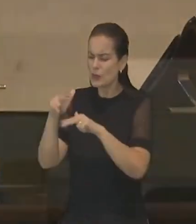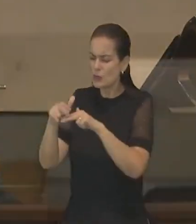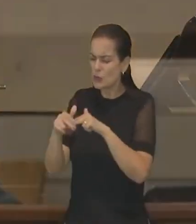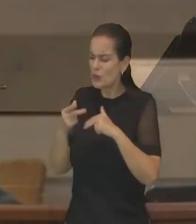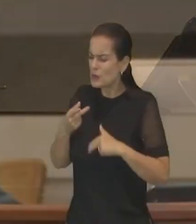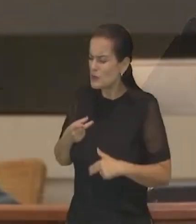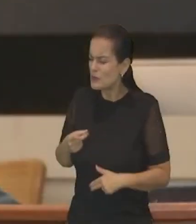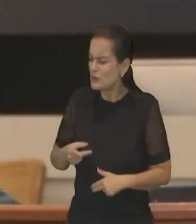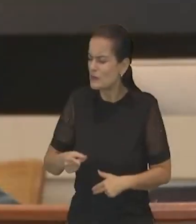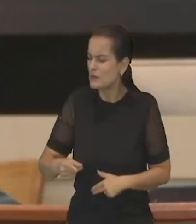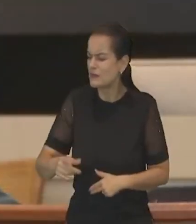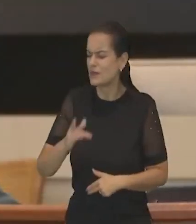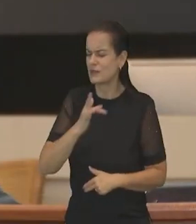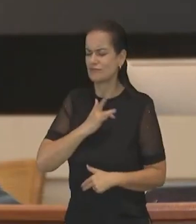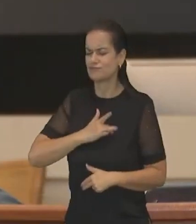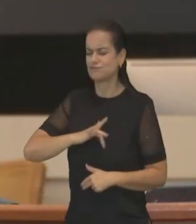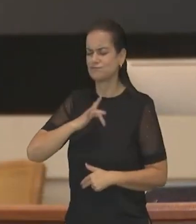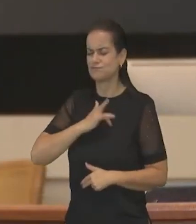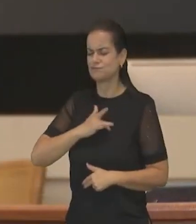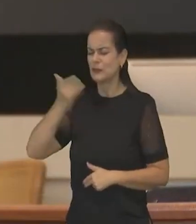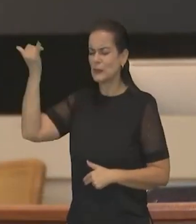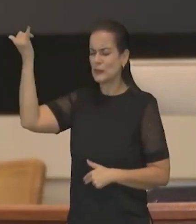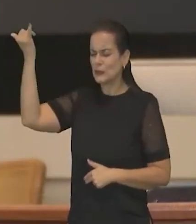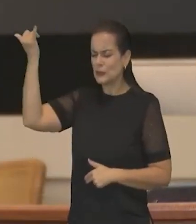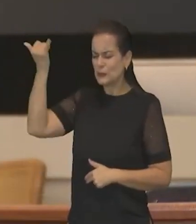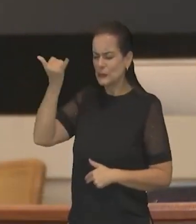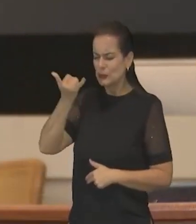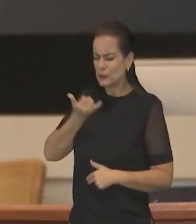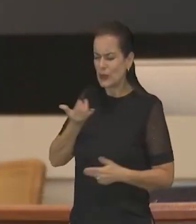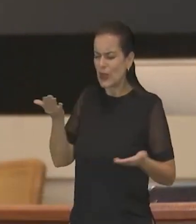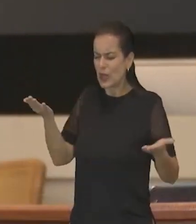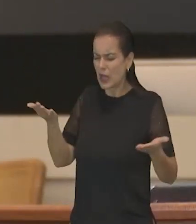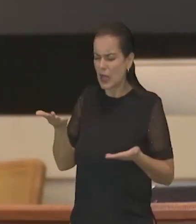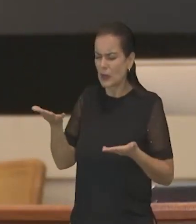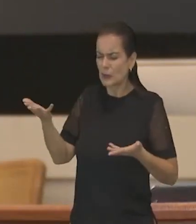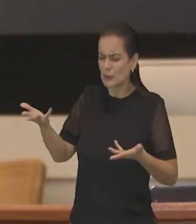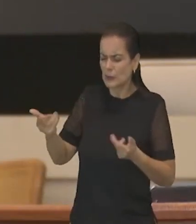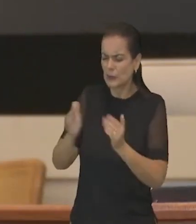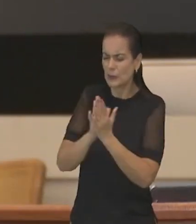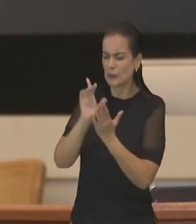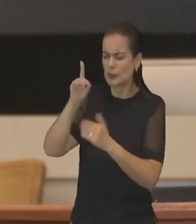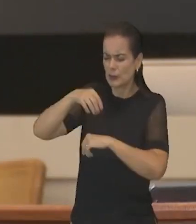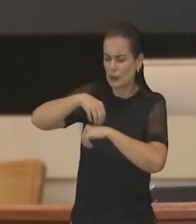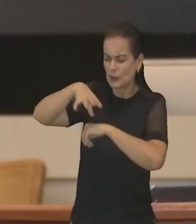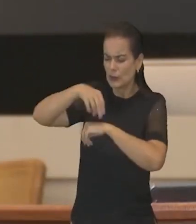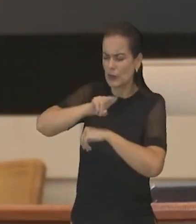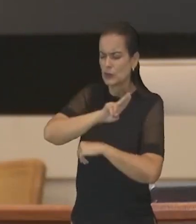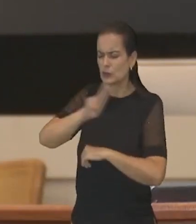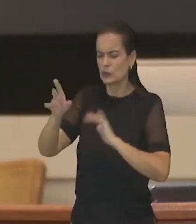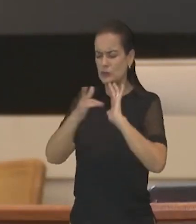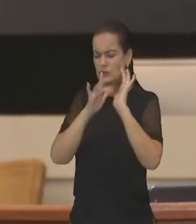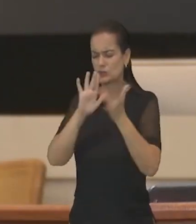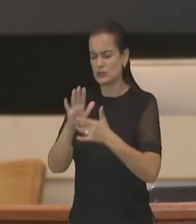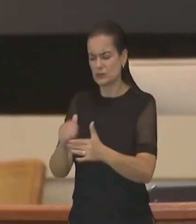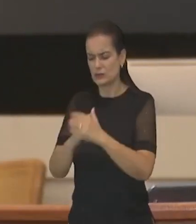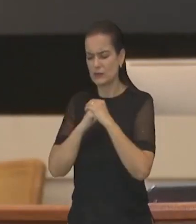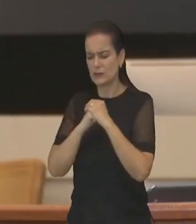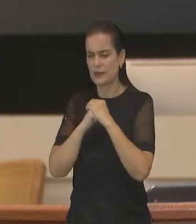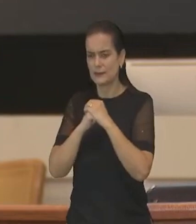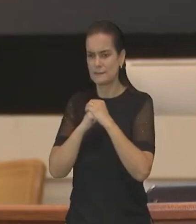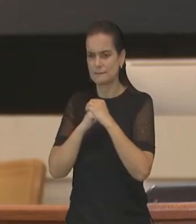infinita misericórdia, fala-nos agora por meio da Tua bendita palavra, em nome de Jesus. Amém.